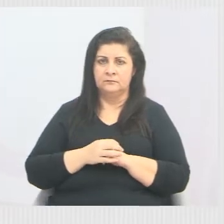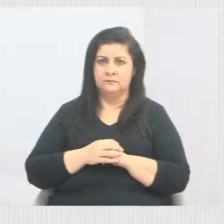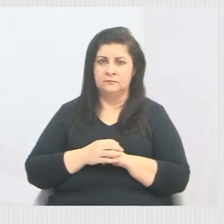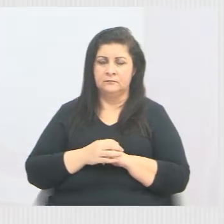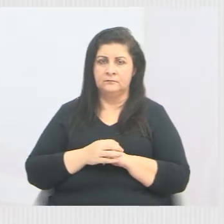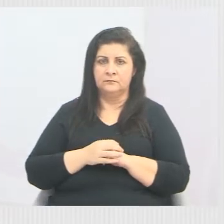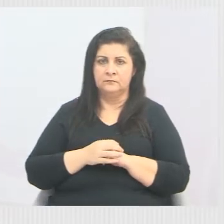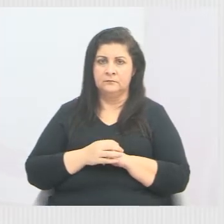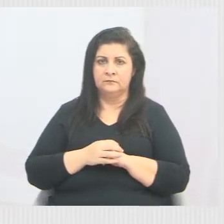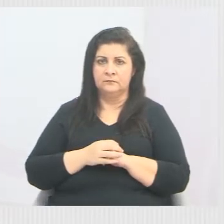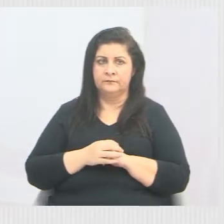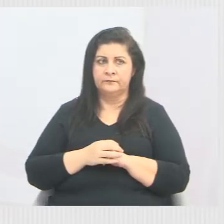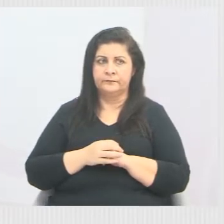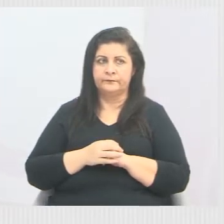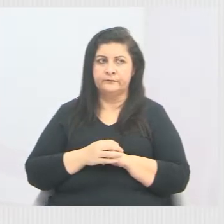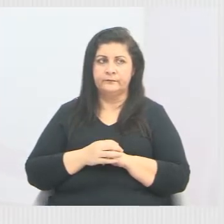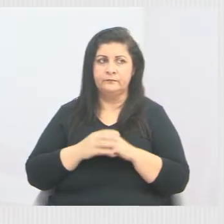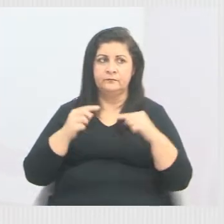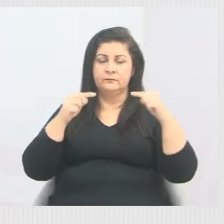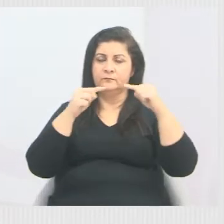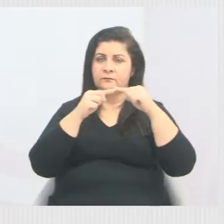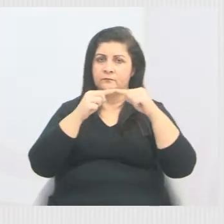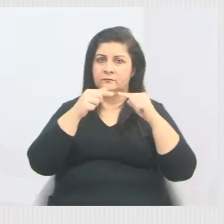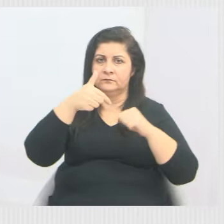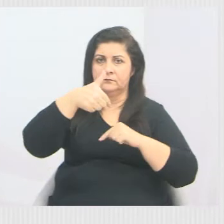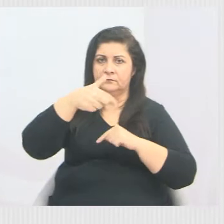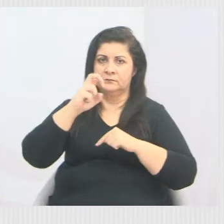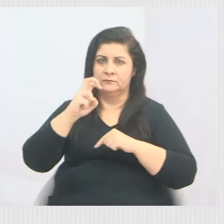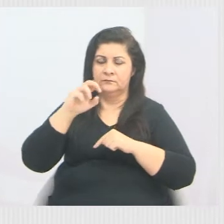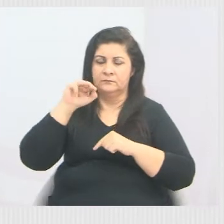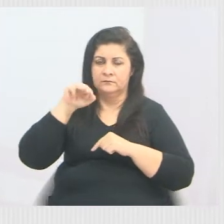né, do município, meta orçada